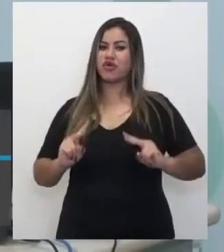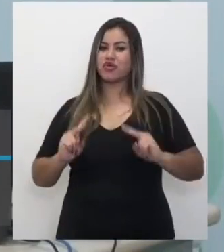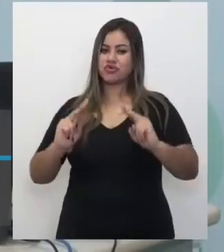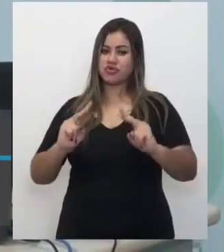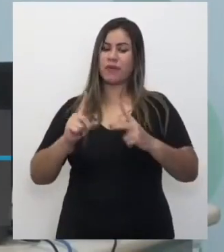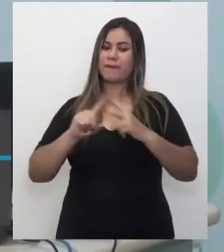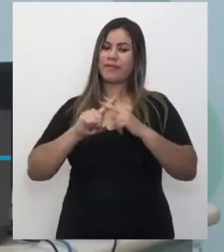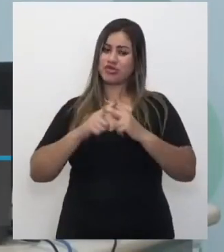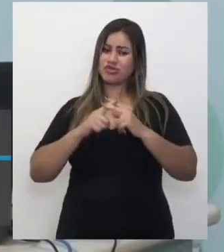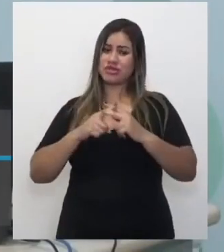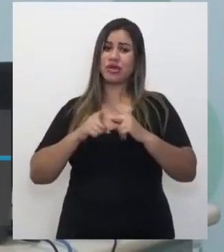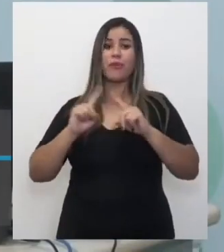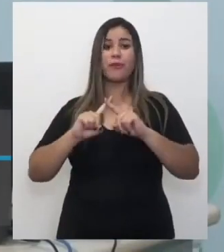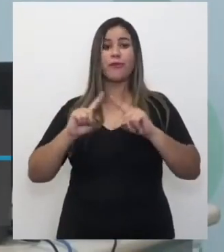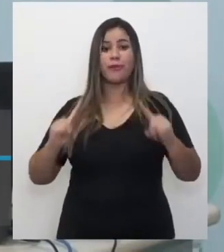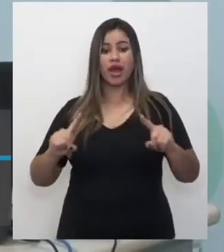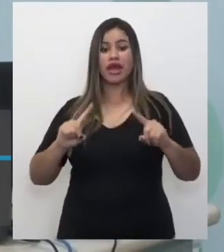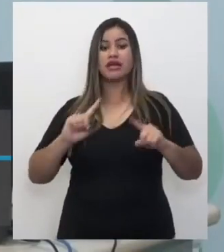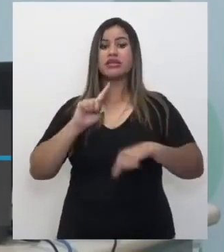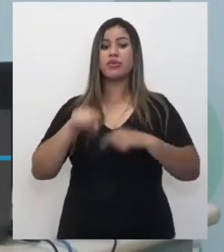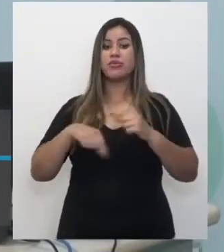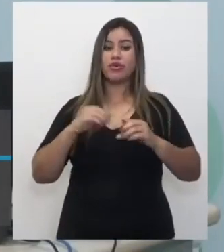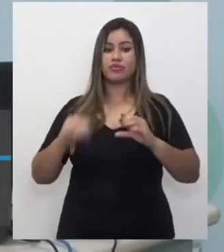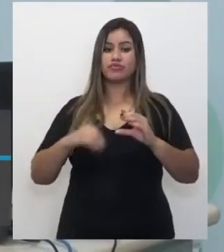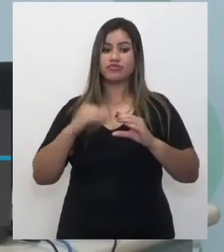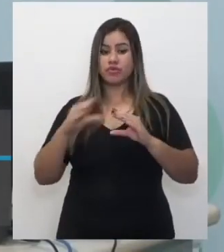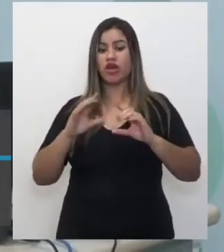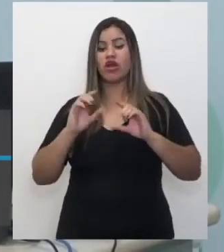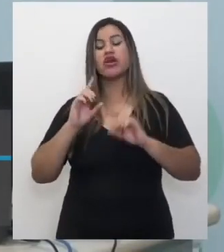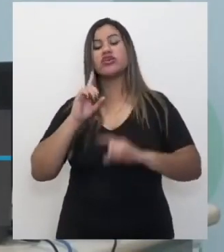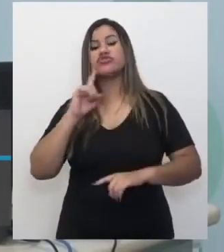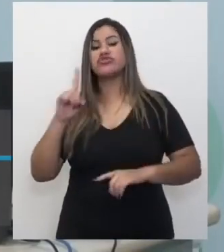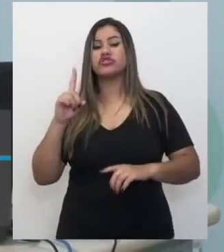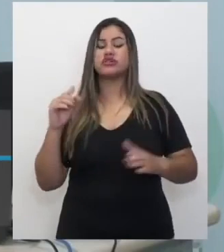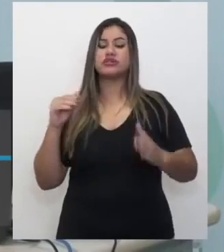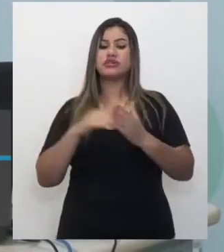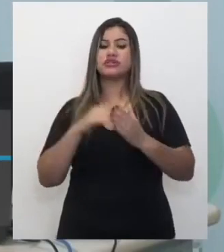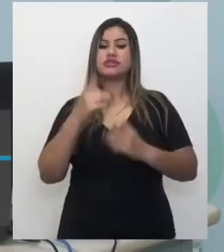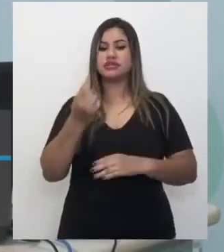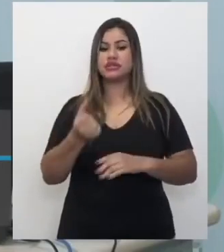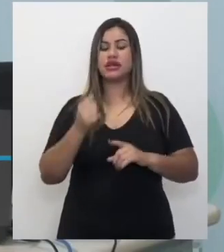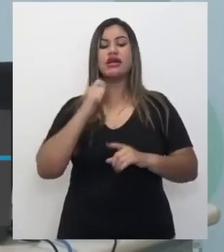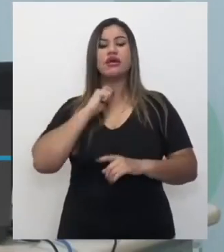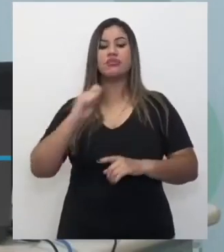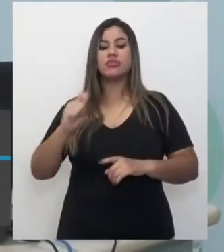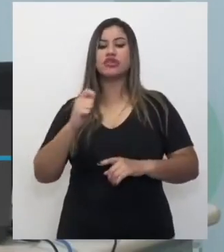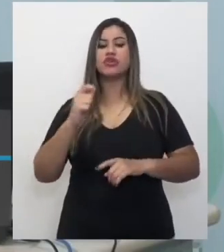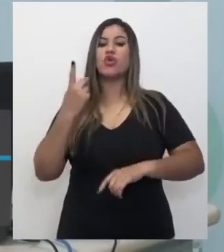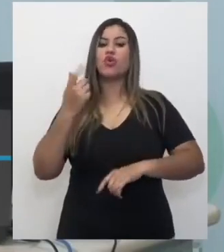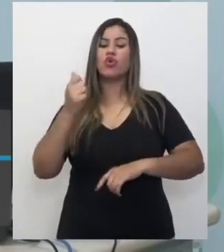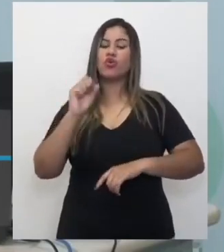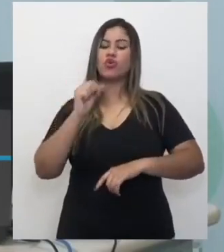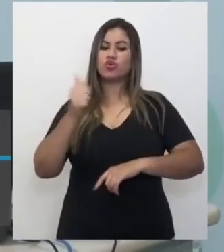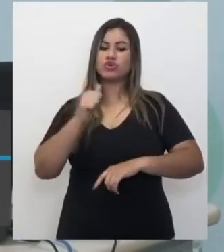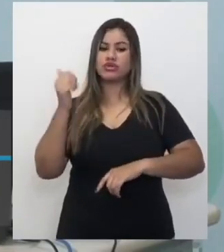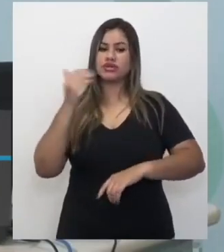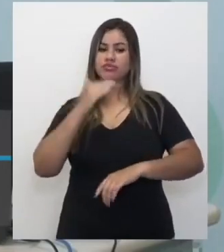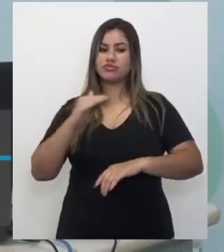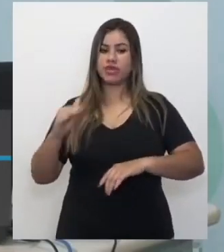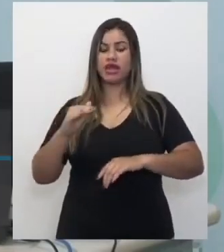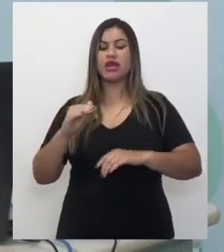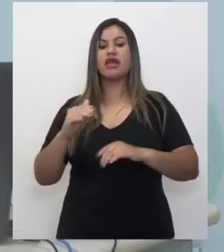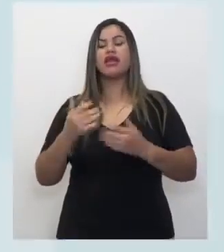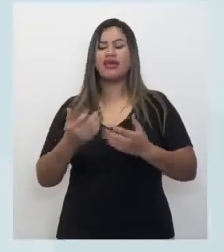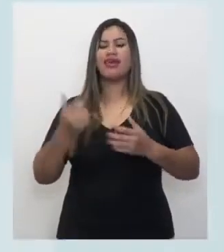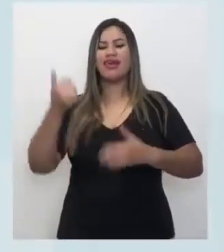em manutenção. Mas, assim que publicada, você tem até o dia 16 de abril, às 23h59, para postar sua tarefa, tá? Avalie